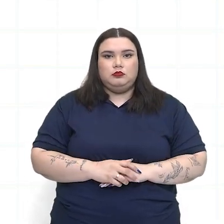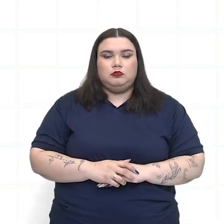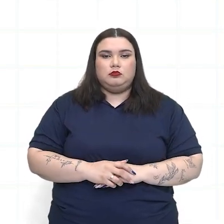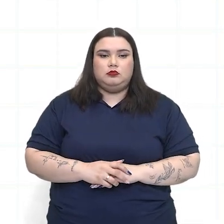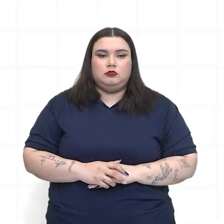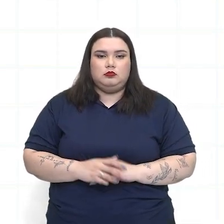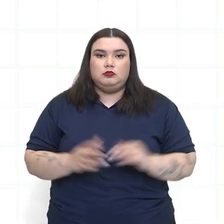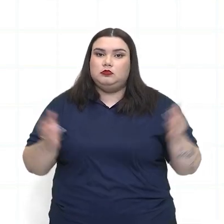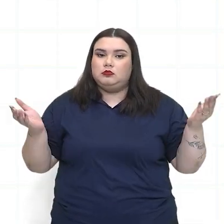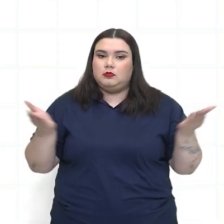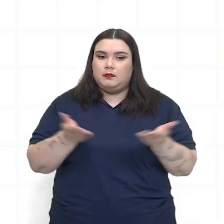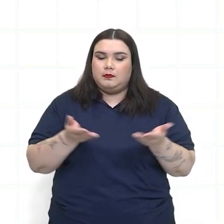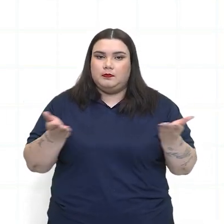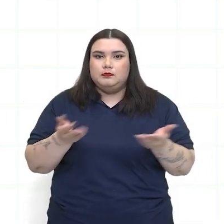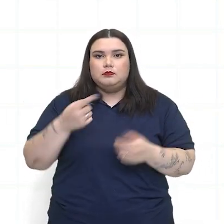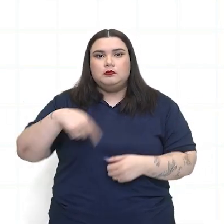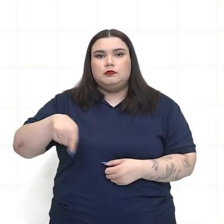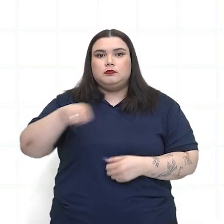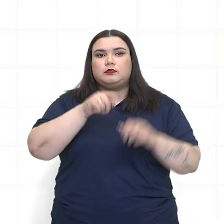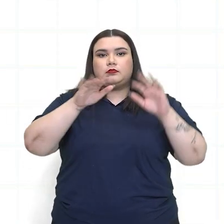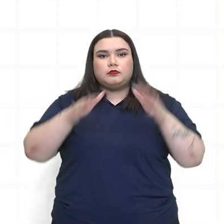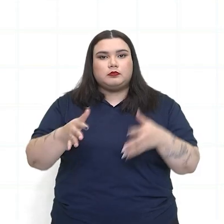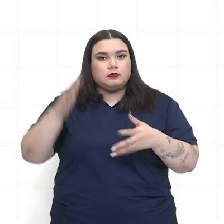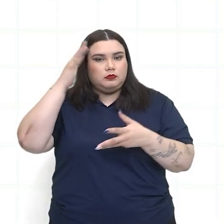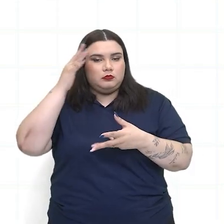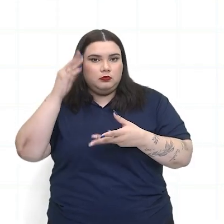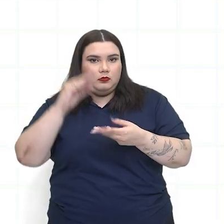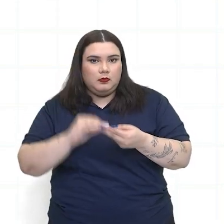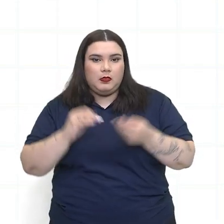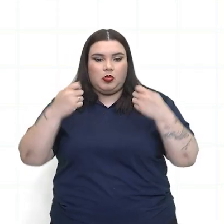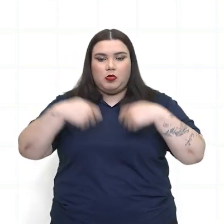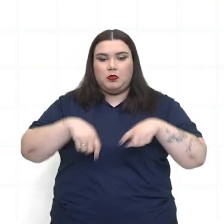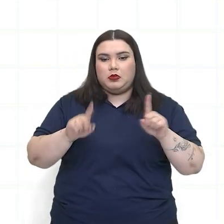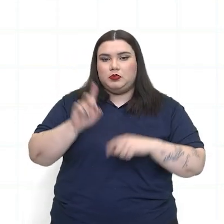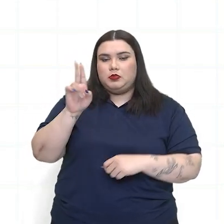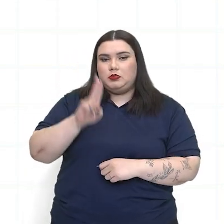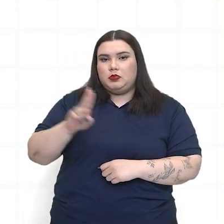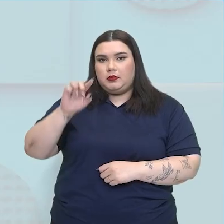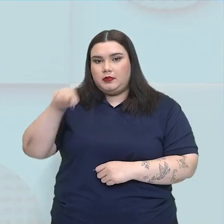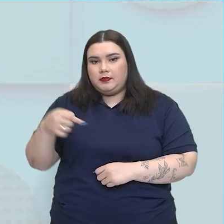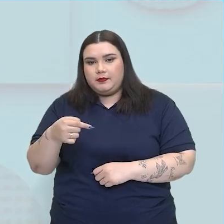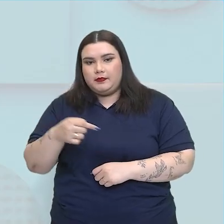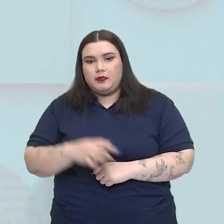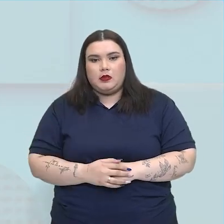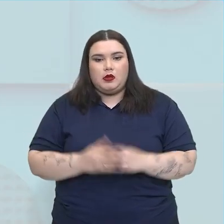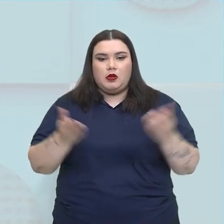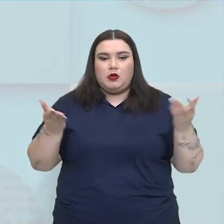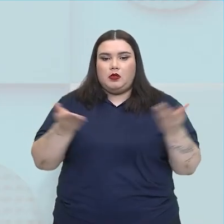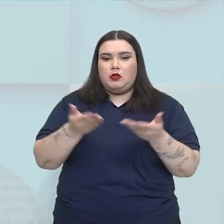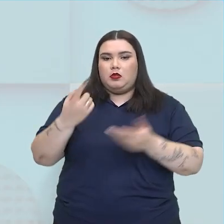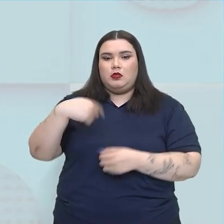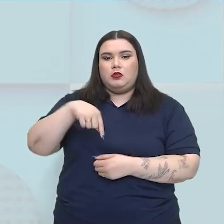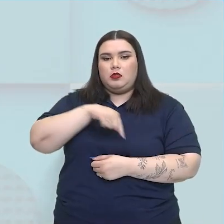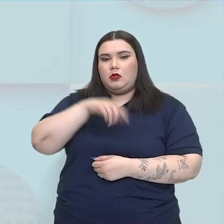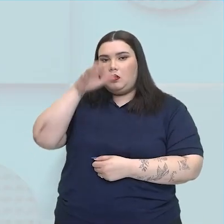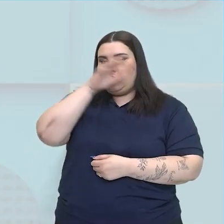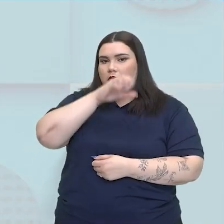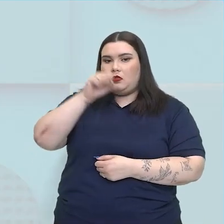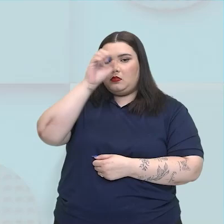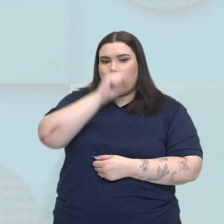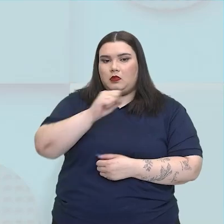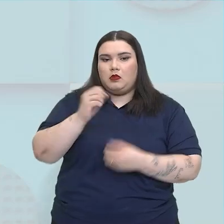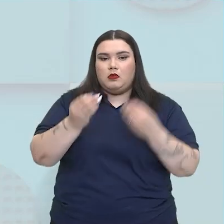bem. Agora que você entendeu quando não usar a vírgula, vamos então aprender